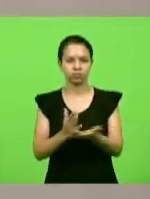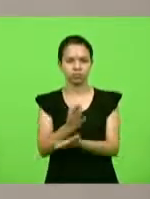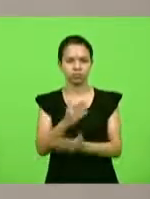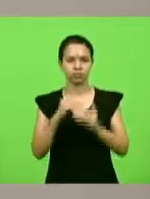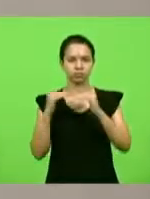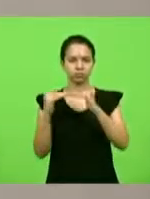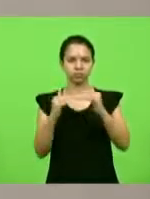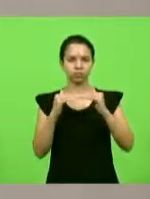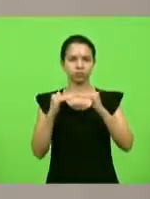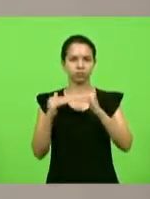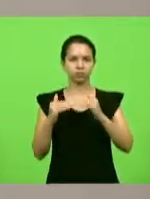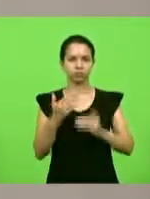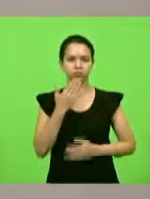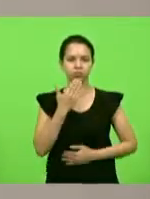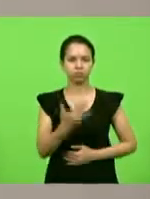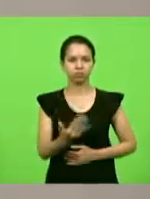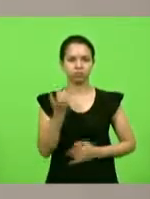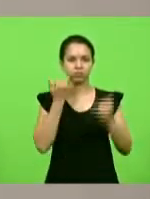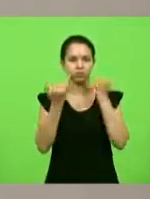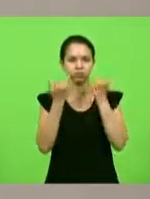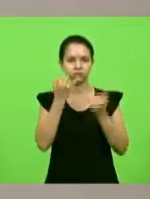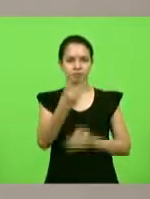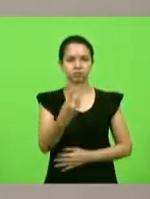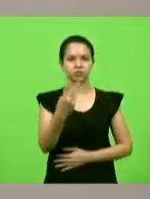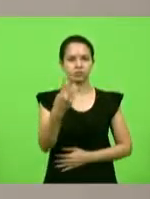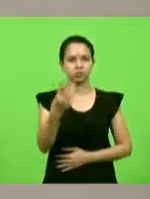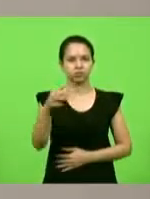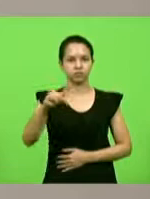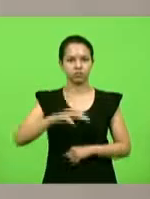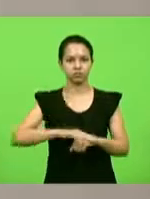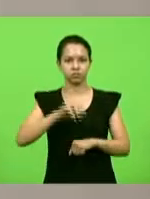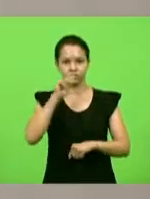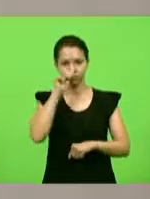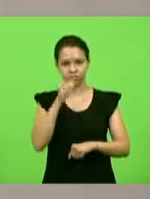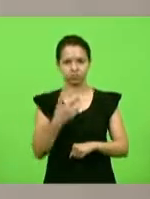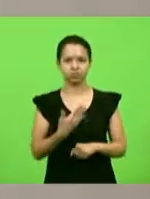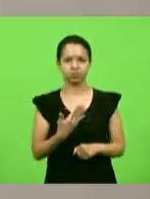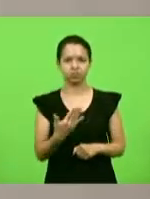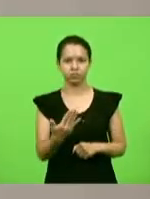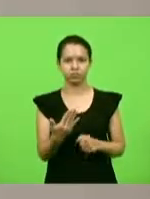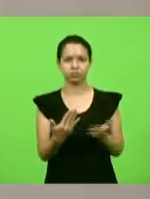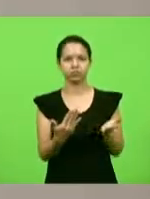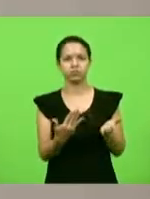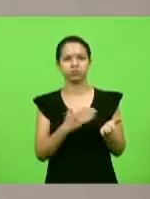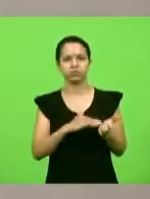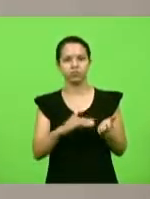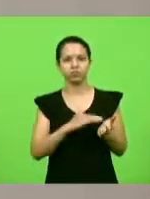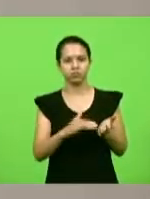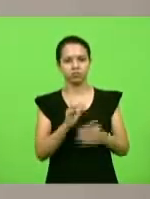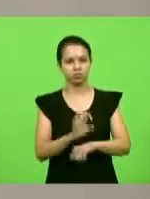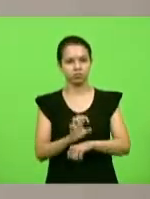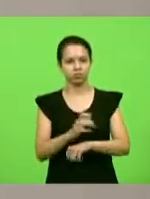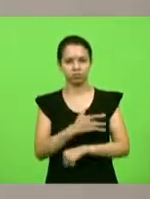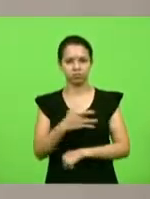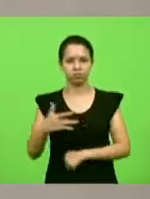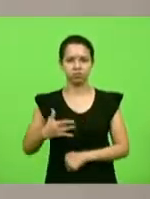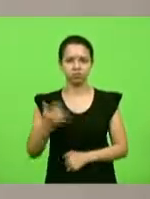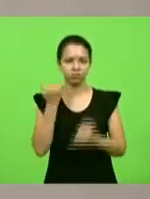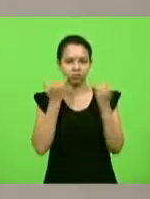por unanimidade, pedido de informação 237, autor, deputado João Amin, solicitando ao secretário de Estado da Saúde informações acerca do motivo pelo qual o